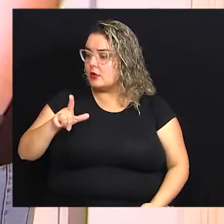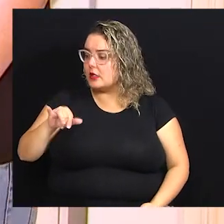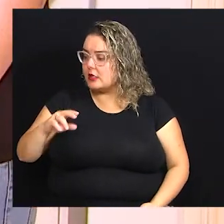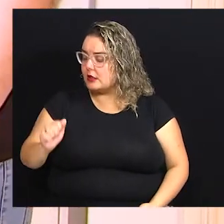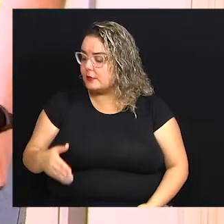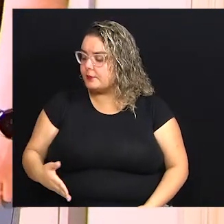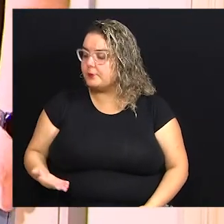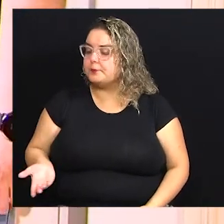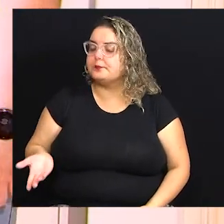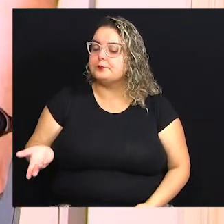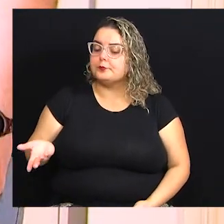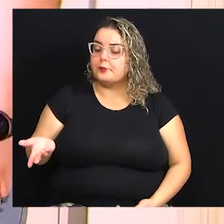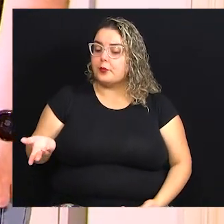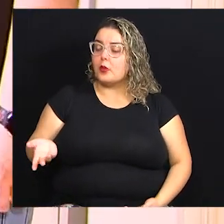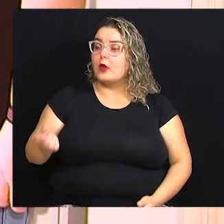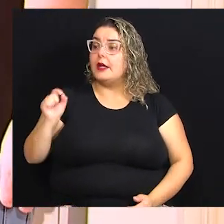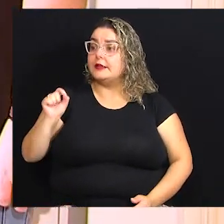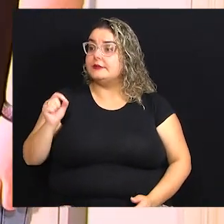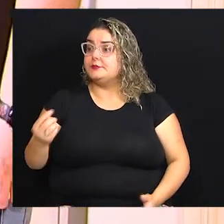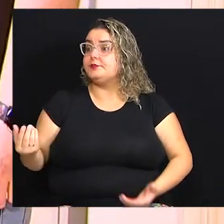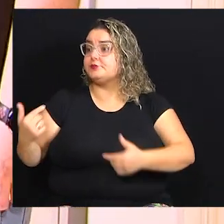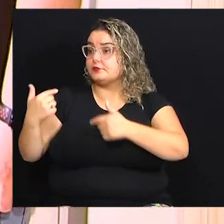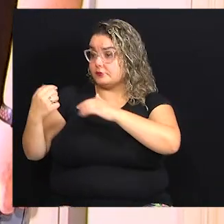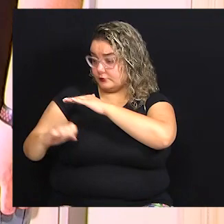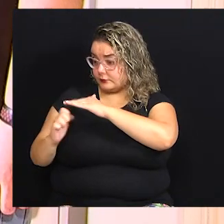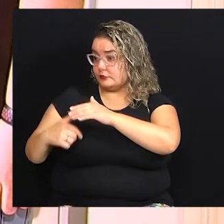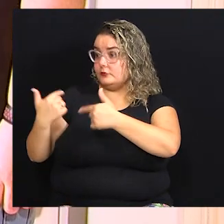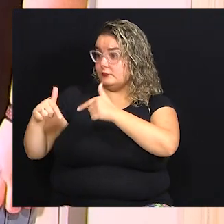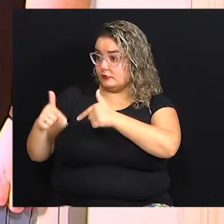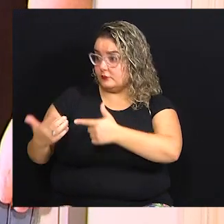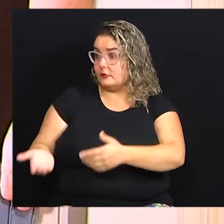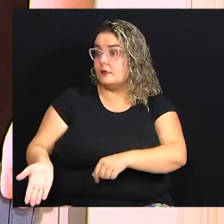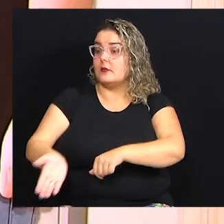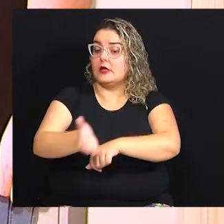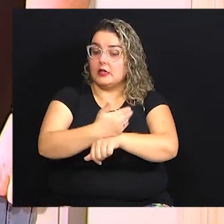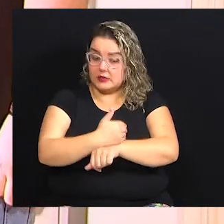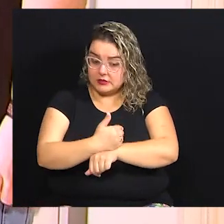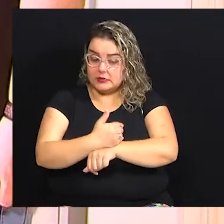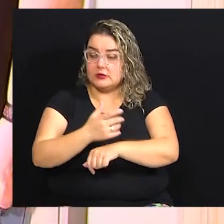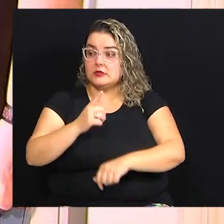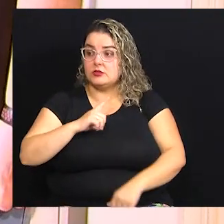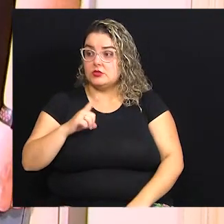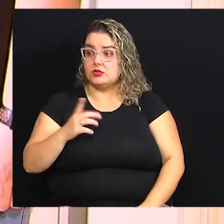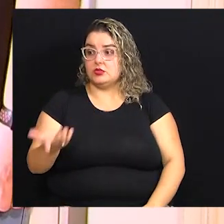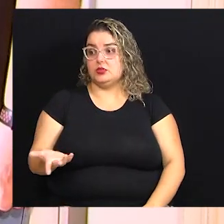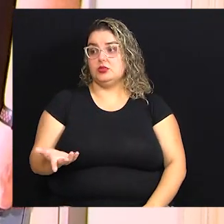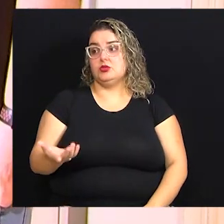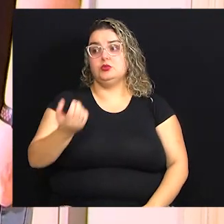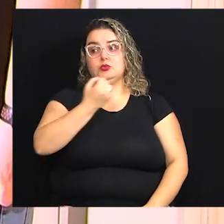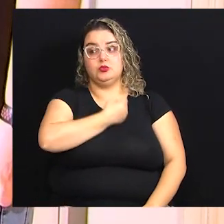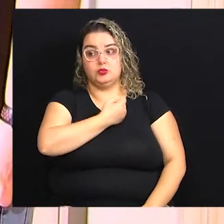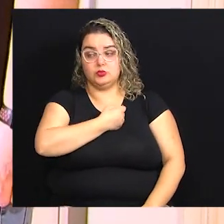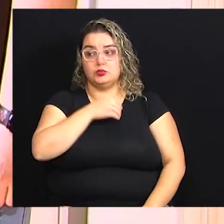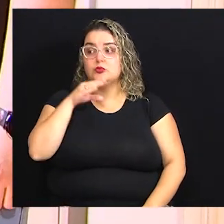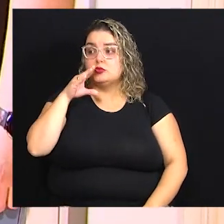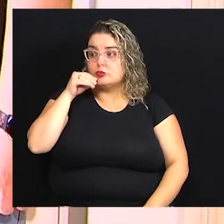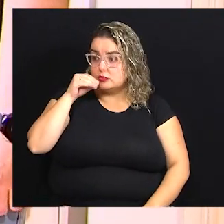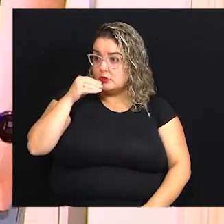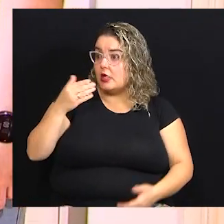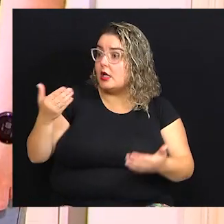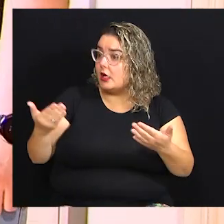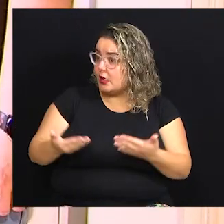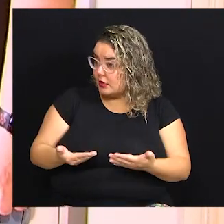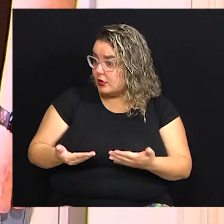William, que na empresa que você trabalha, antes havia um determinado número de funcionários.